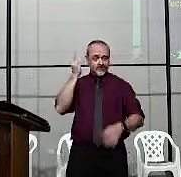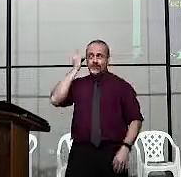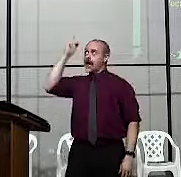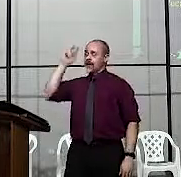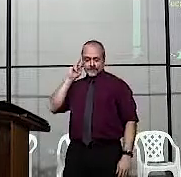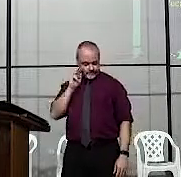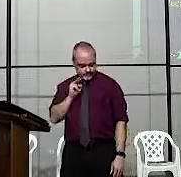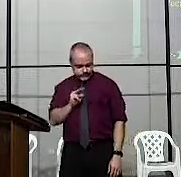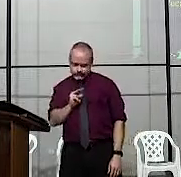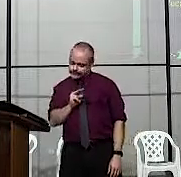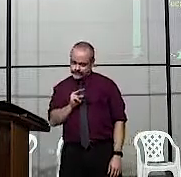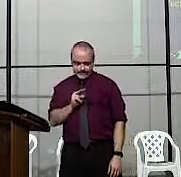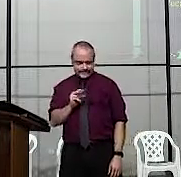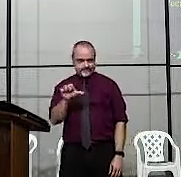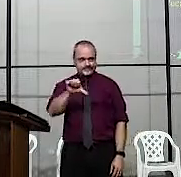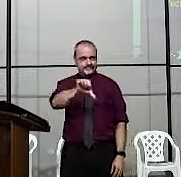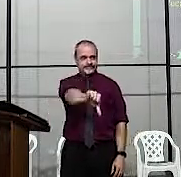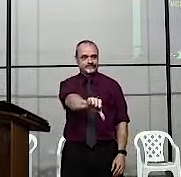julgamento, Deus